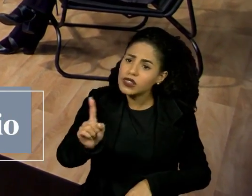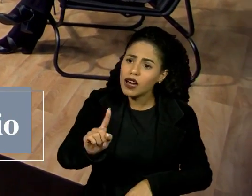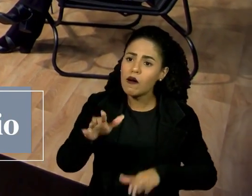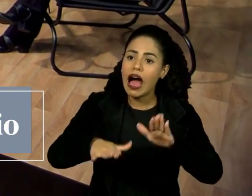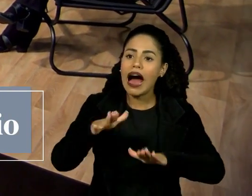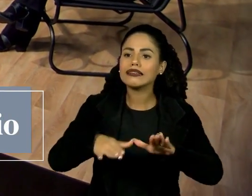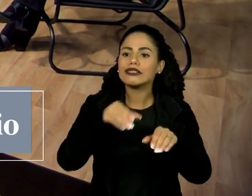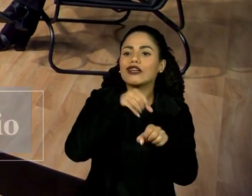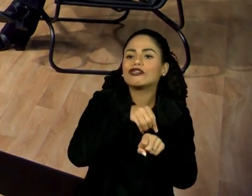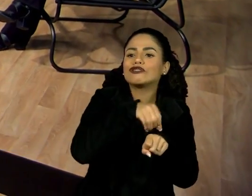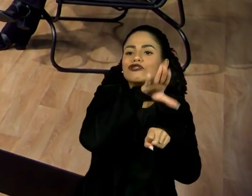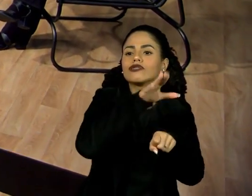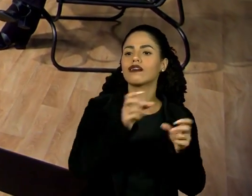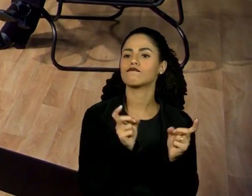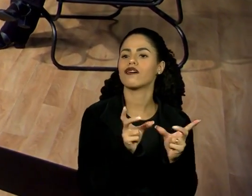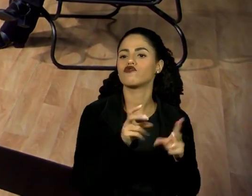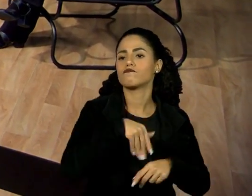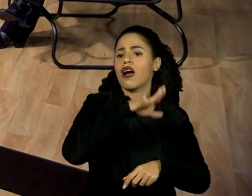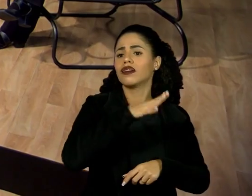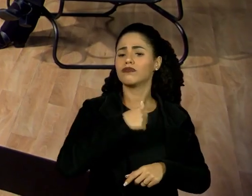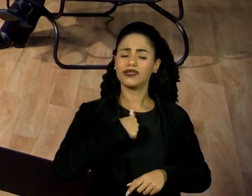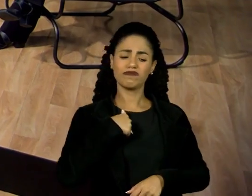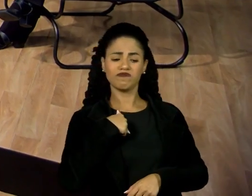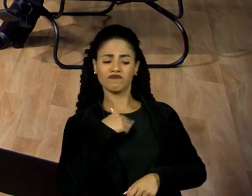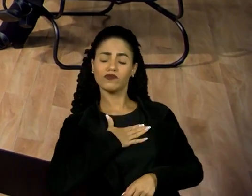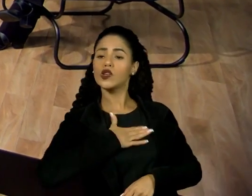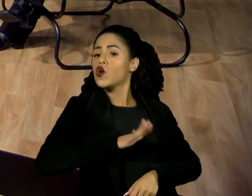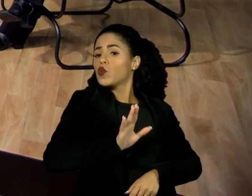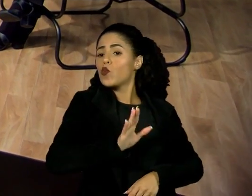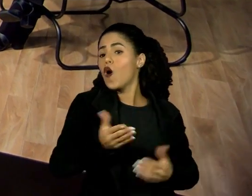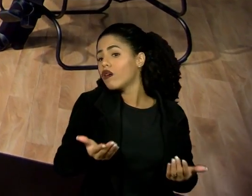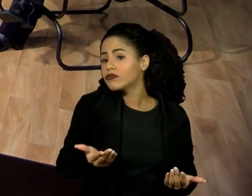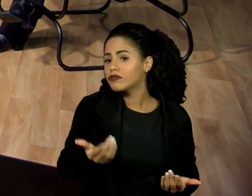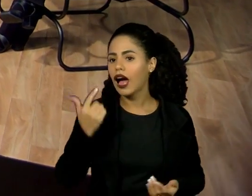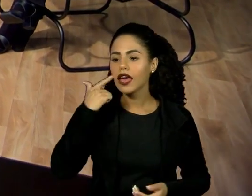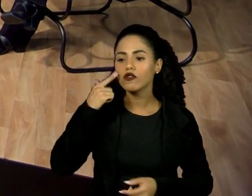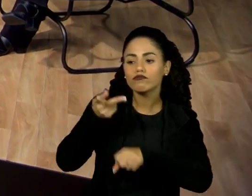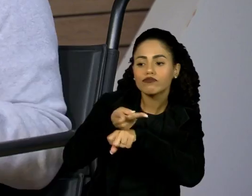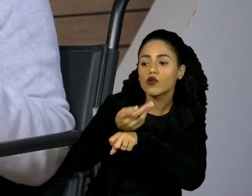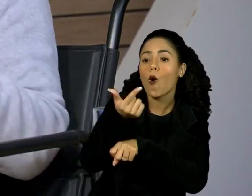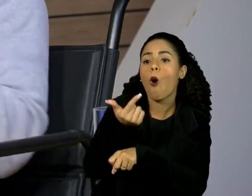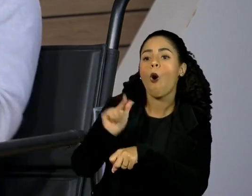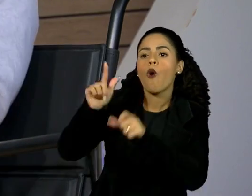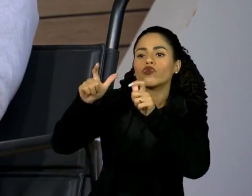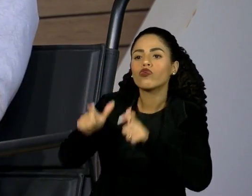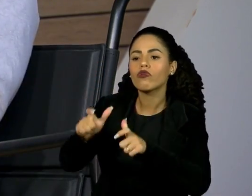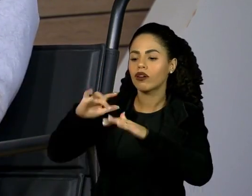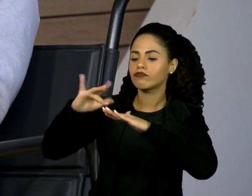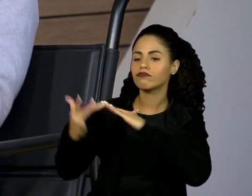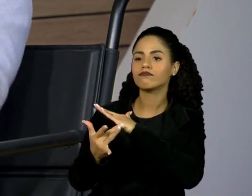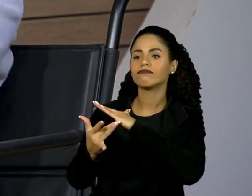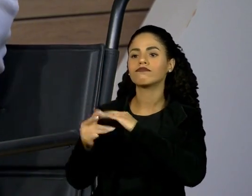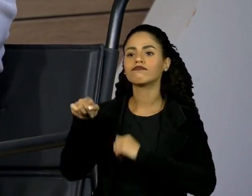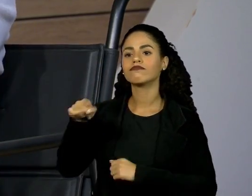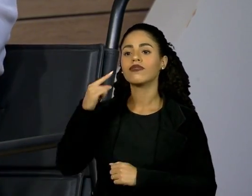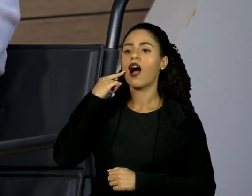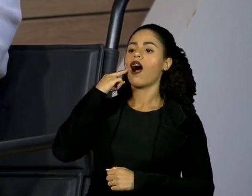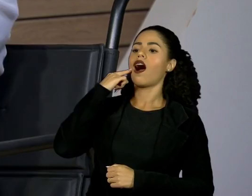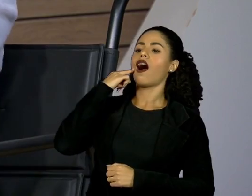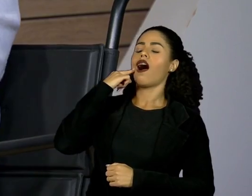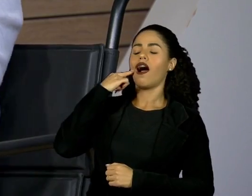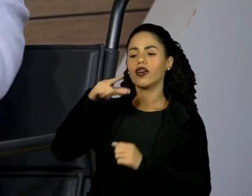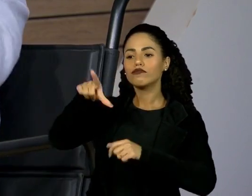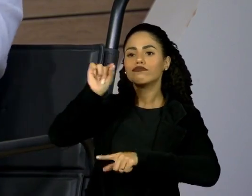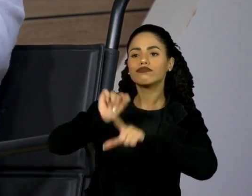não necessariamente são os melhores, tem um lado mais comercial. E aí, quando eu me deparo com as redes sociais, sendo, na verdade, um guia para mim, assim,